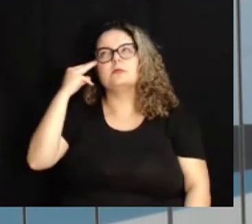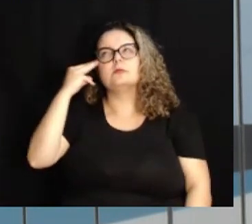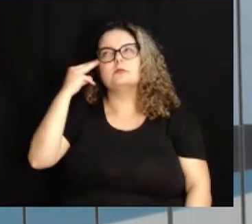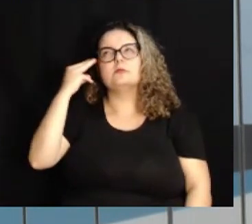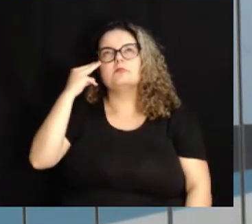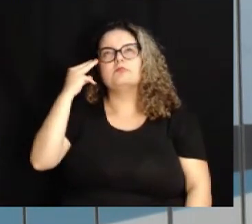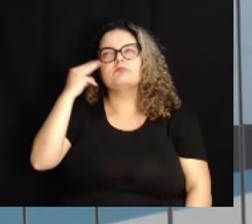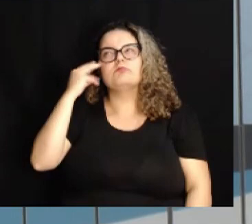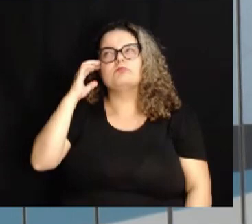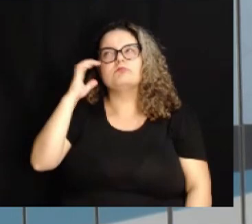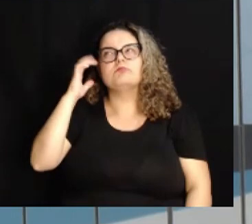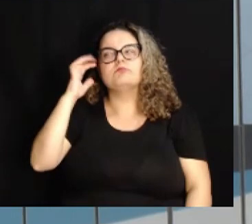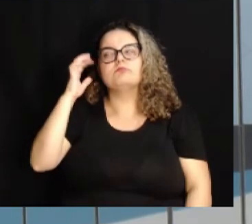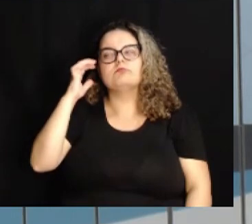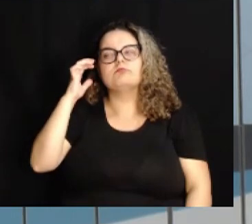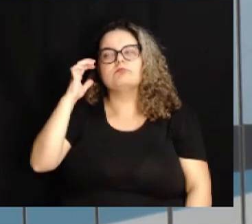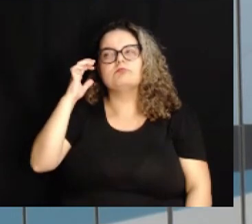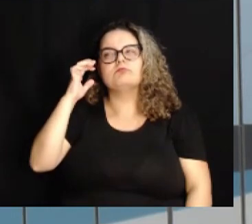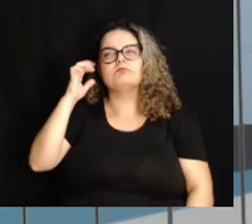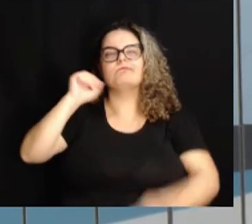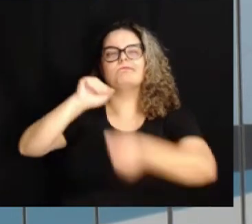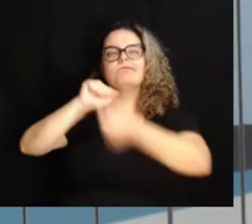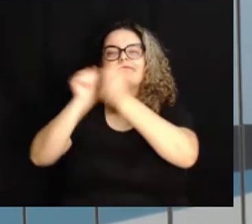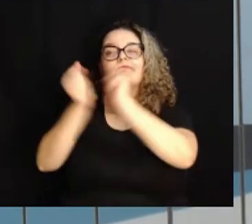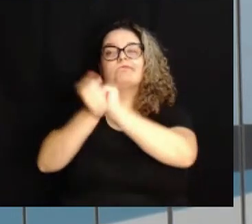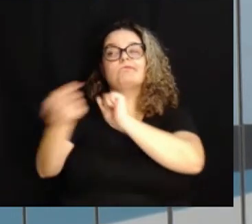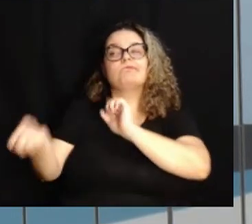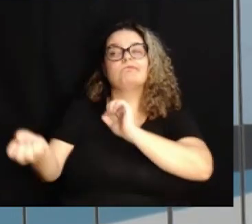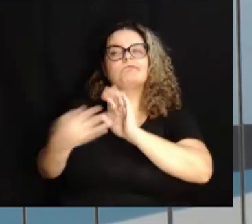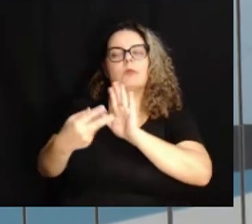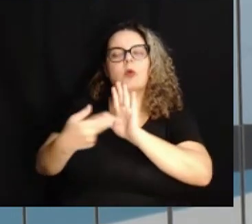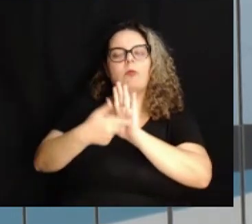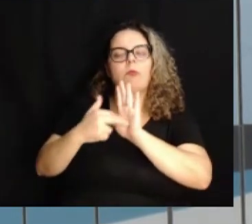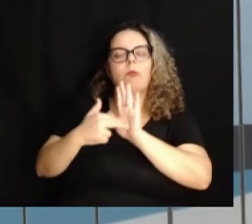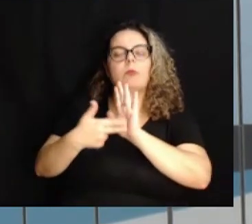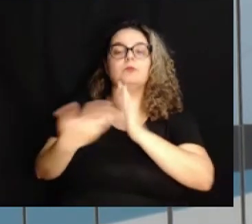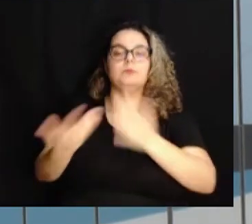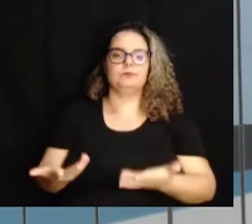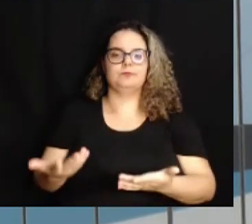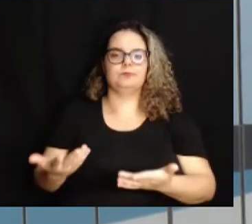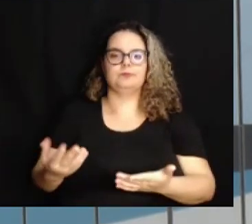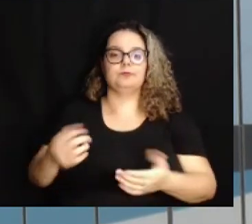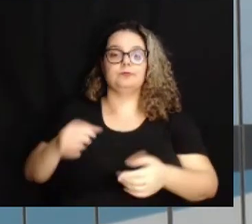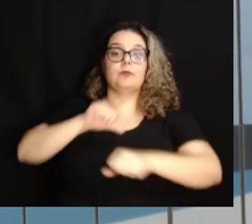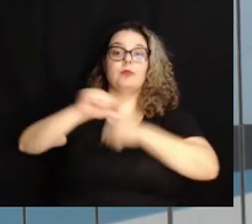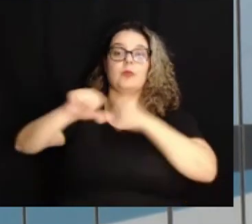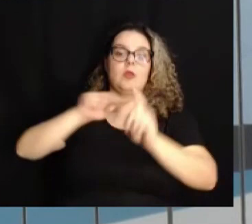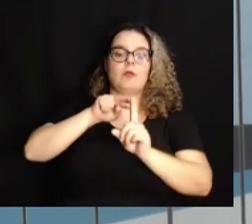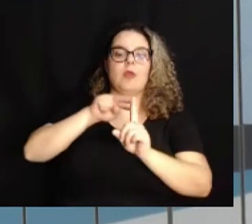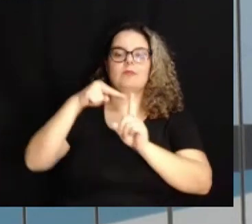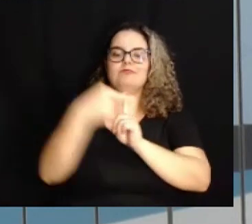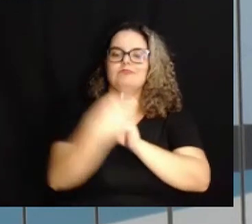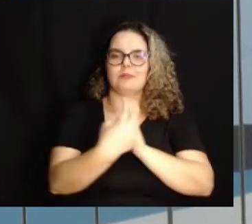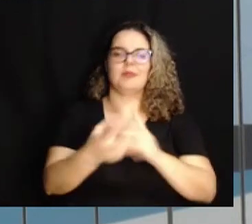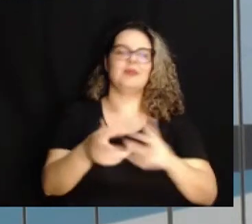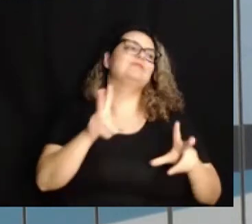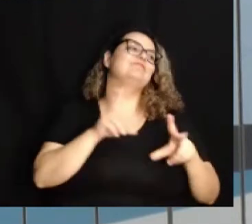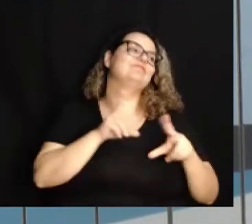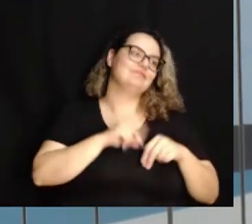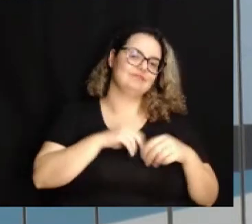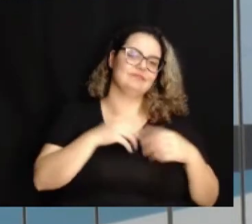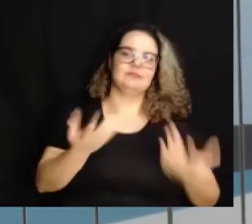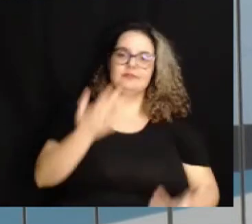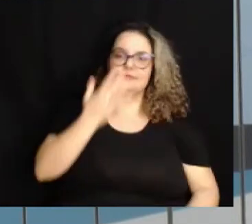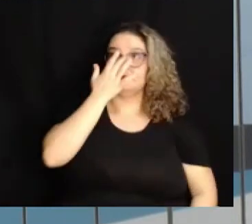outro significado diante dela, pegar aquela memória e justamente mudar o ponto de vista. Nossa, sabe, sobre aquilo. Então, provavelmente, vamos supor, você vai